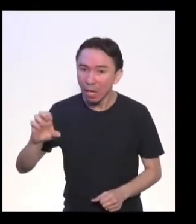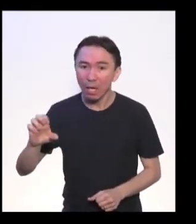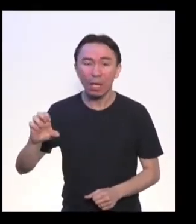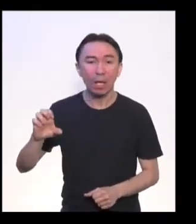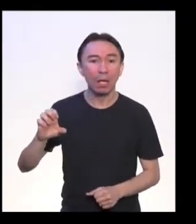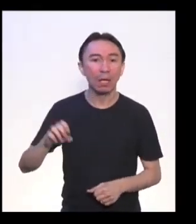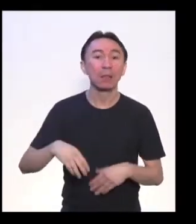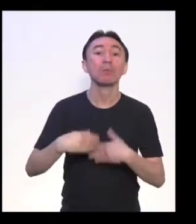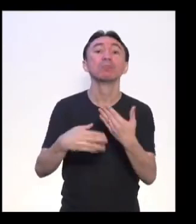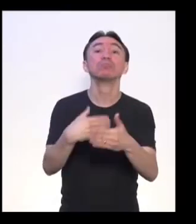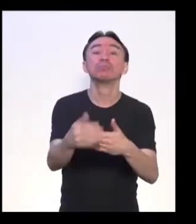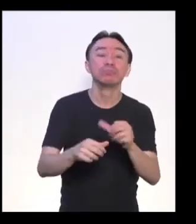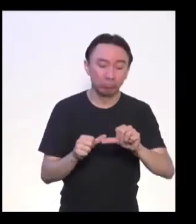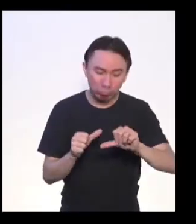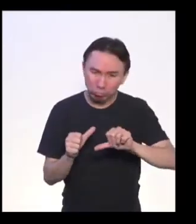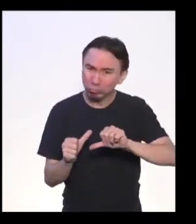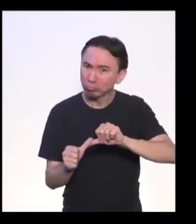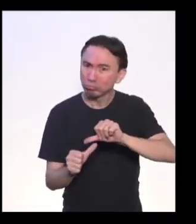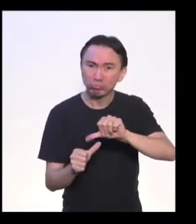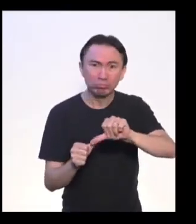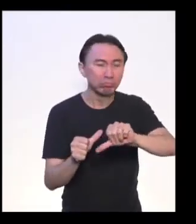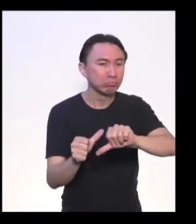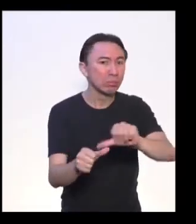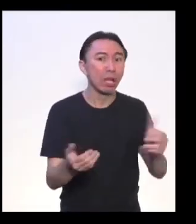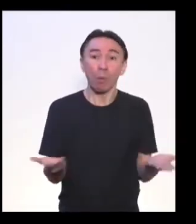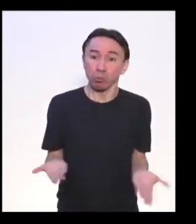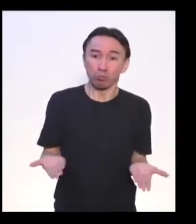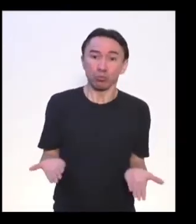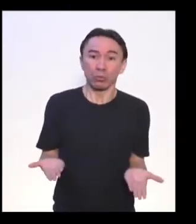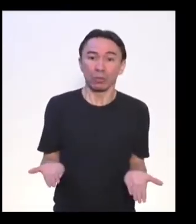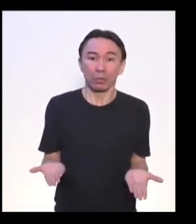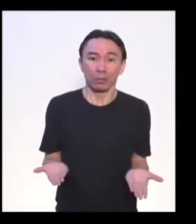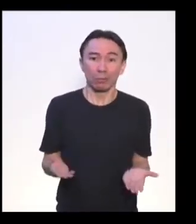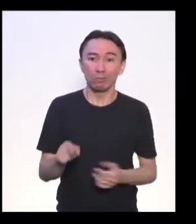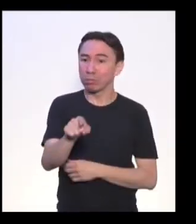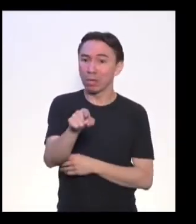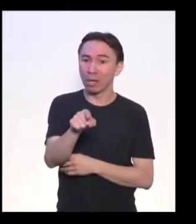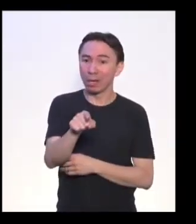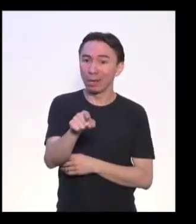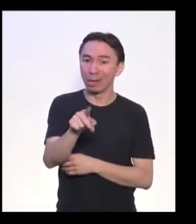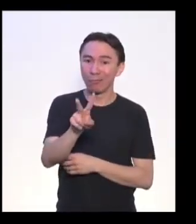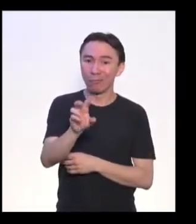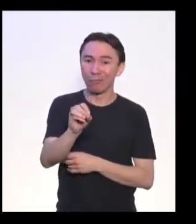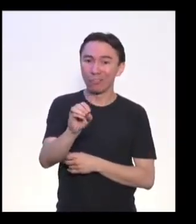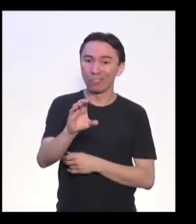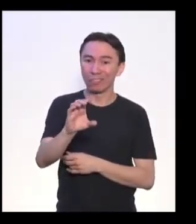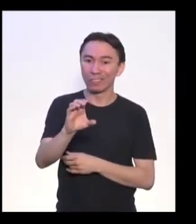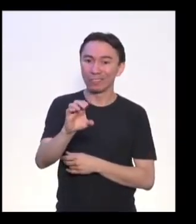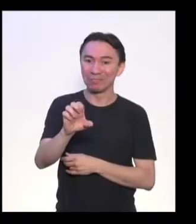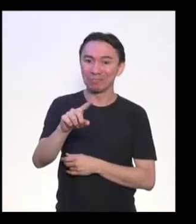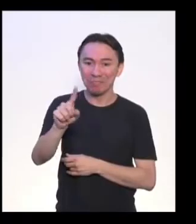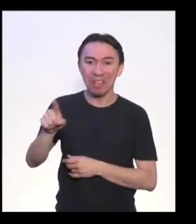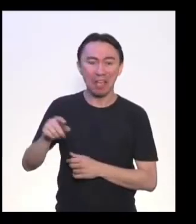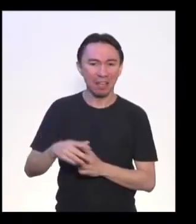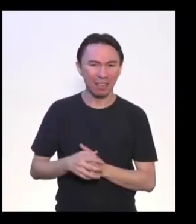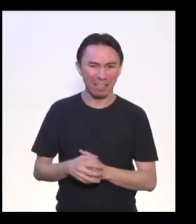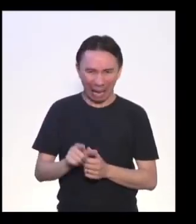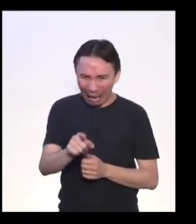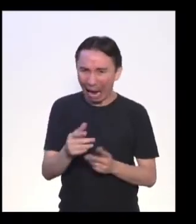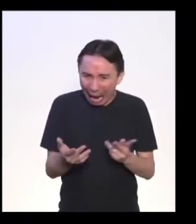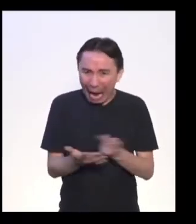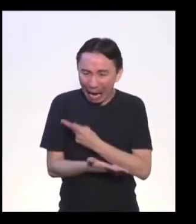foi se transformando até chegar ao que a gente tem hoje como você. O que poderia ser visto como uma forma errada